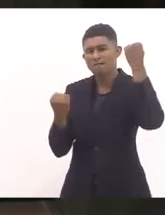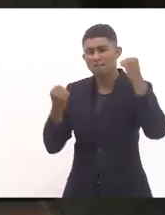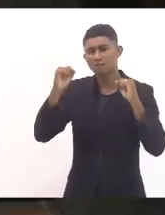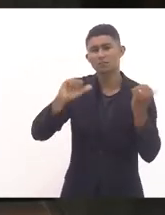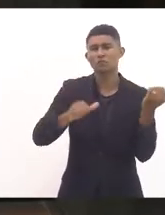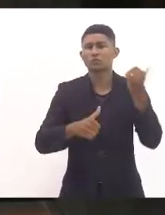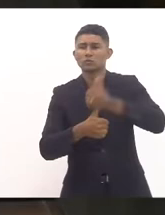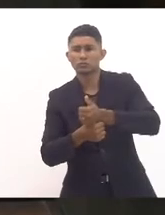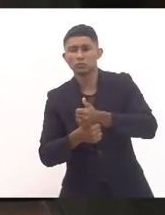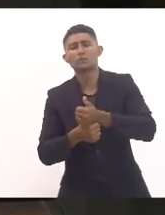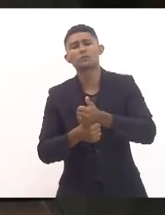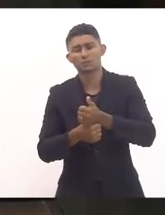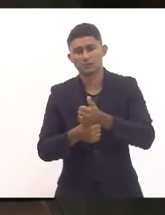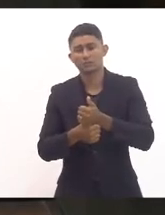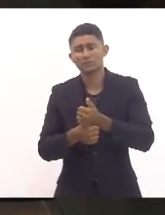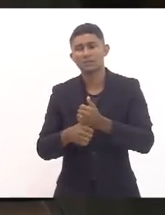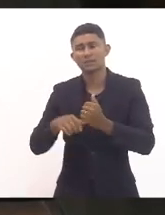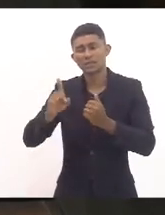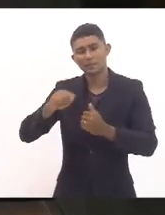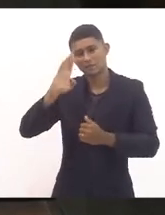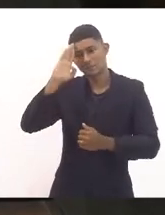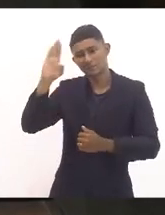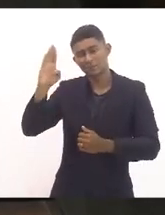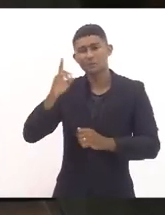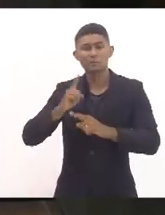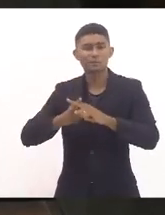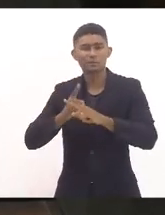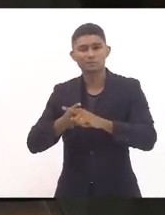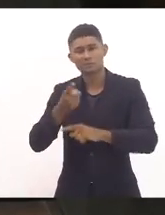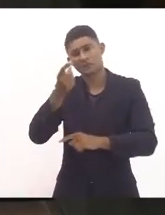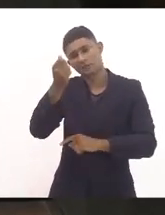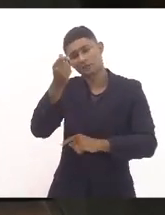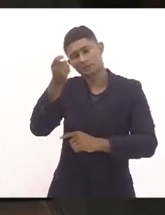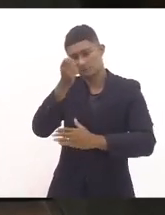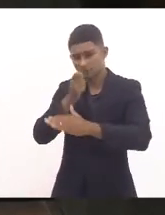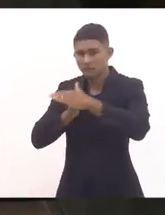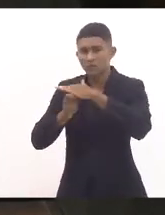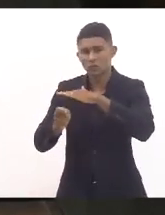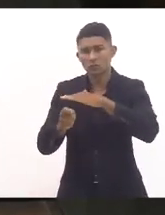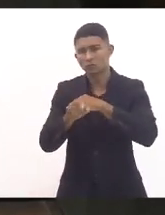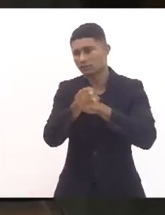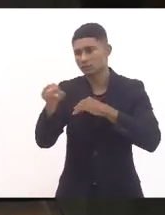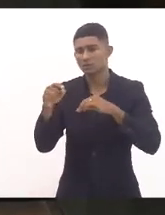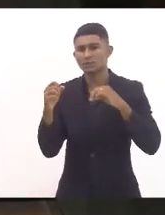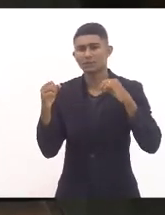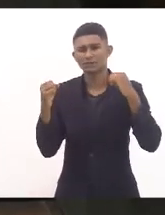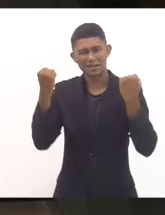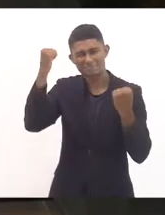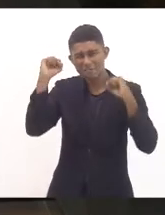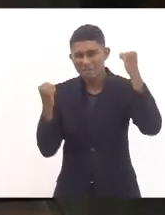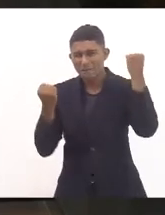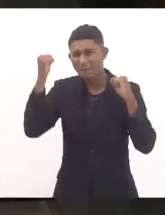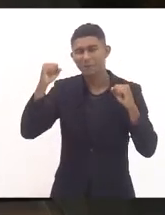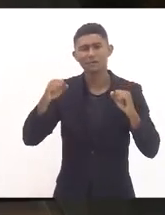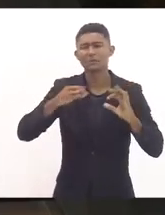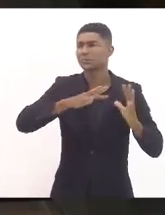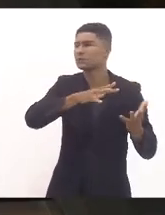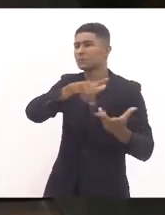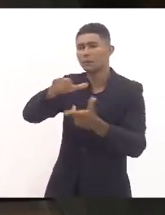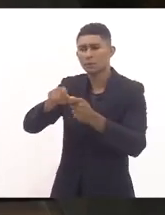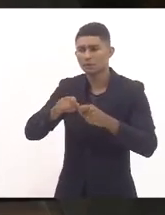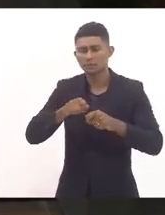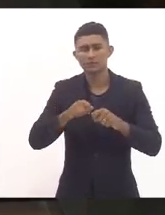capital financeiro, porque os grandes investidores nas grandes indústrias internacionais são,